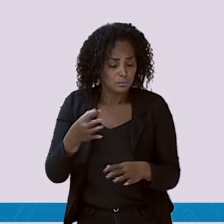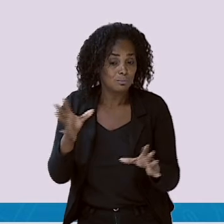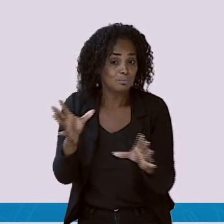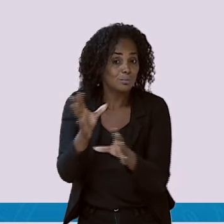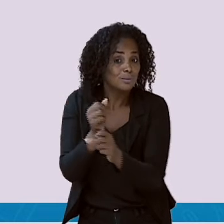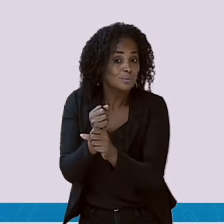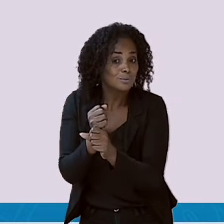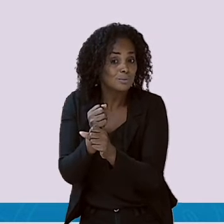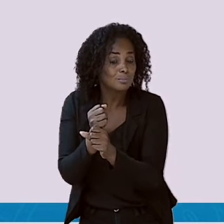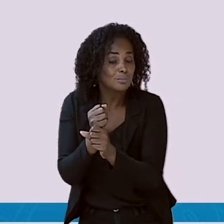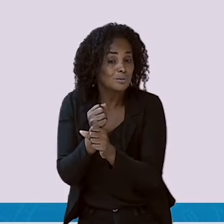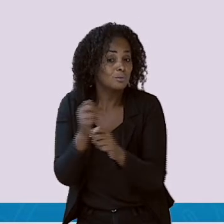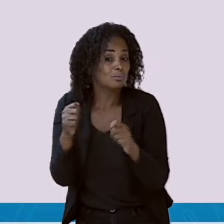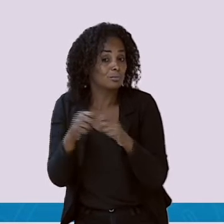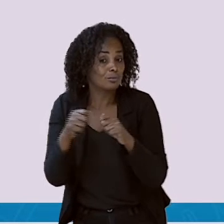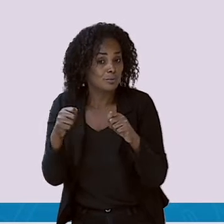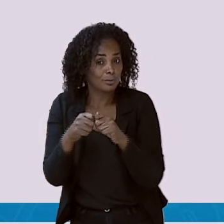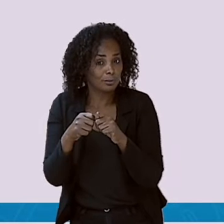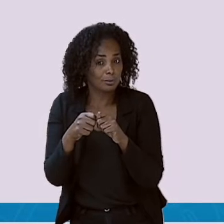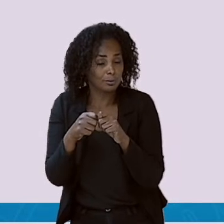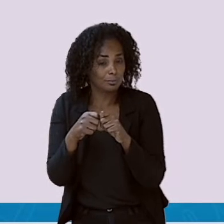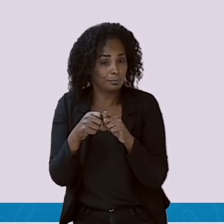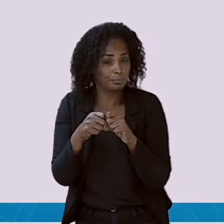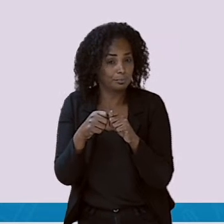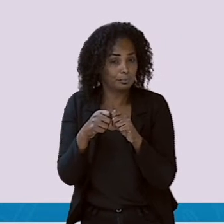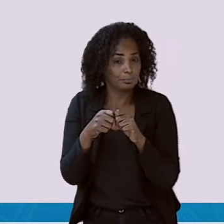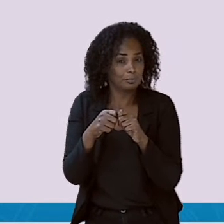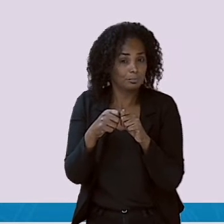gente saber? Então, vamos colocar aqui